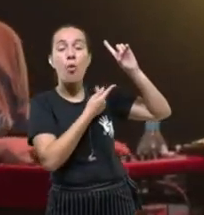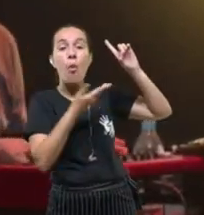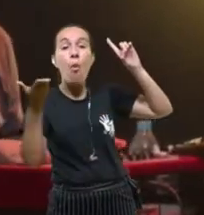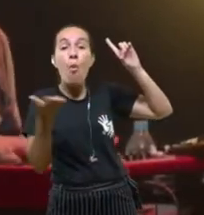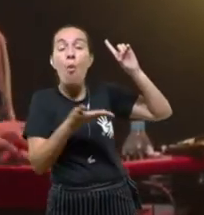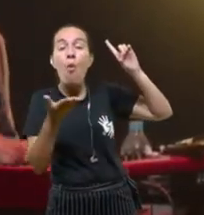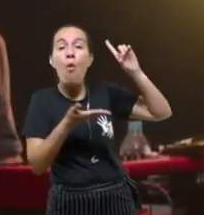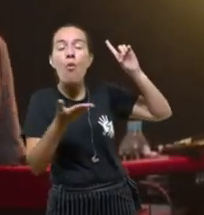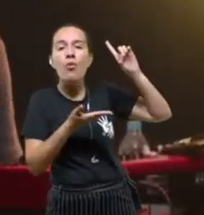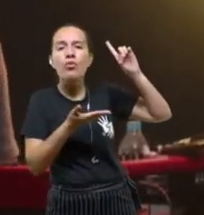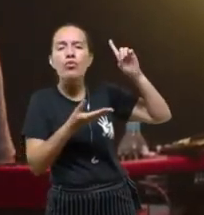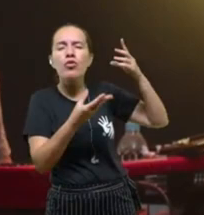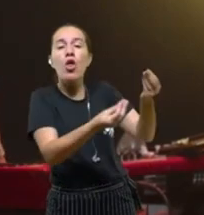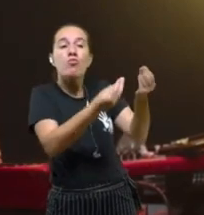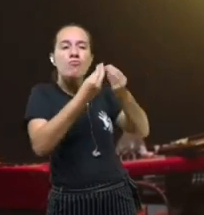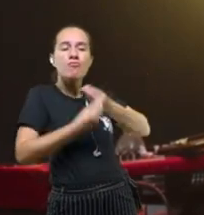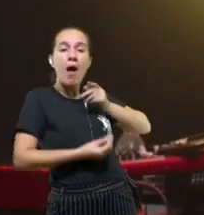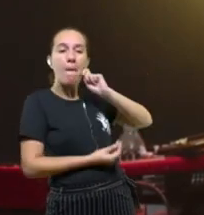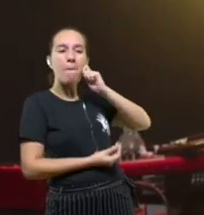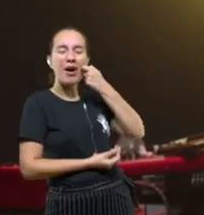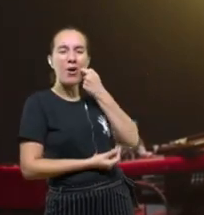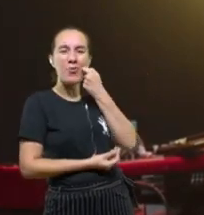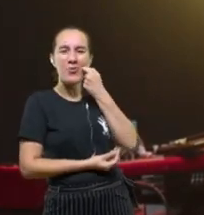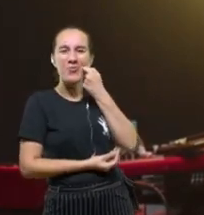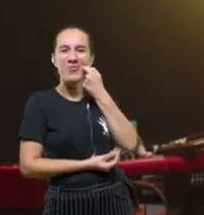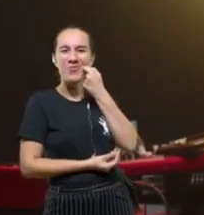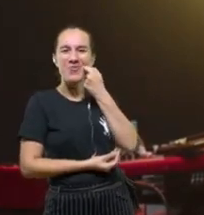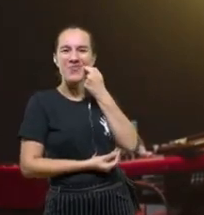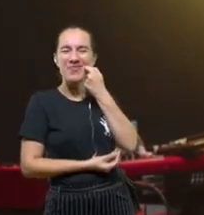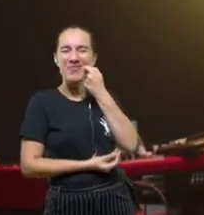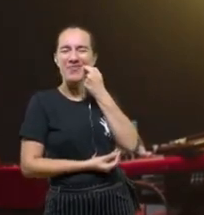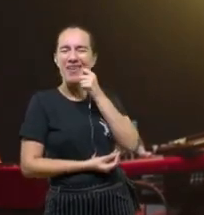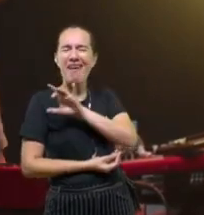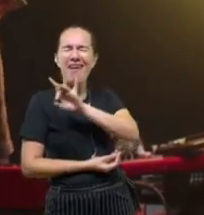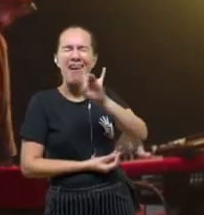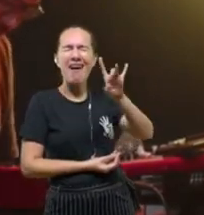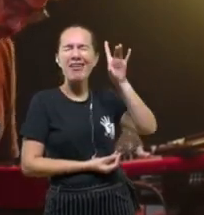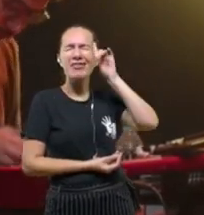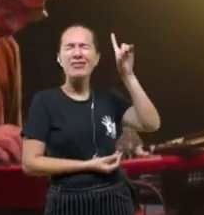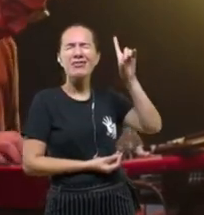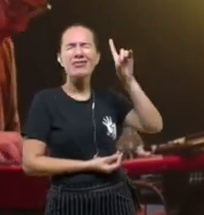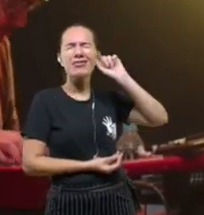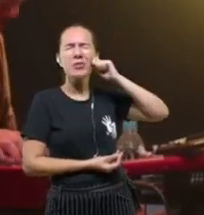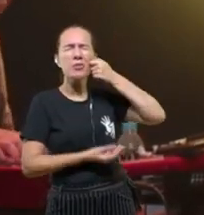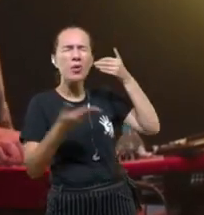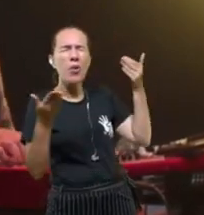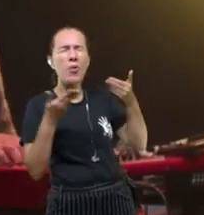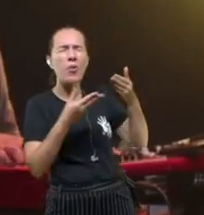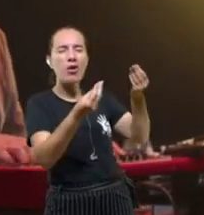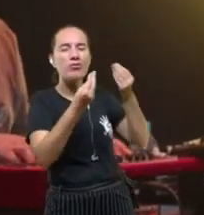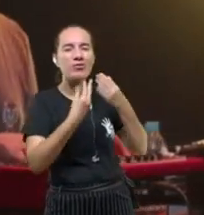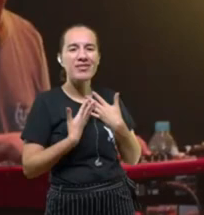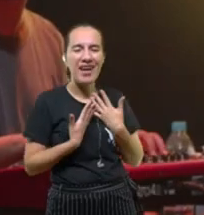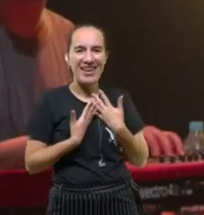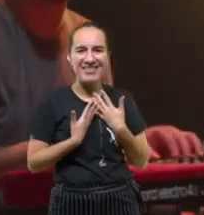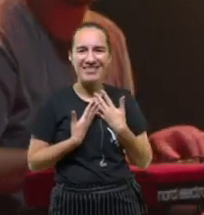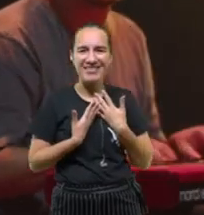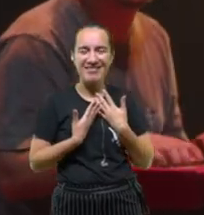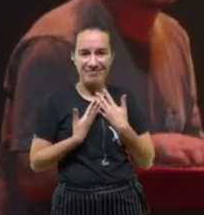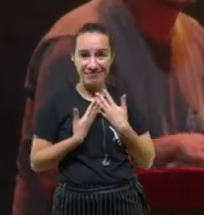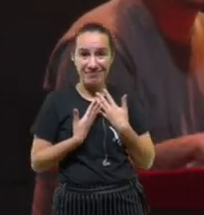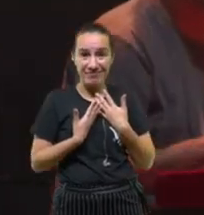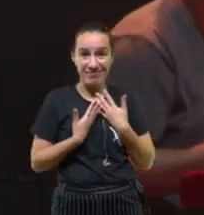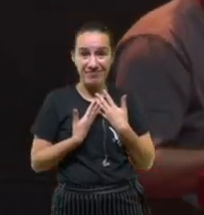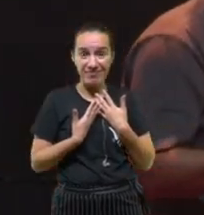hoje nosso pão de cada dia. Ele não falou: nos dá